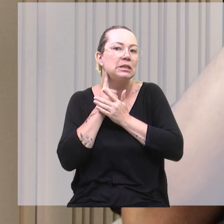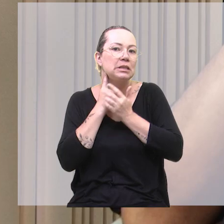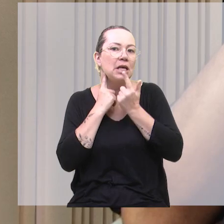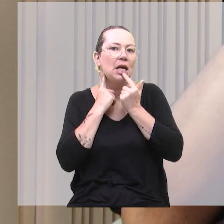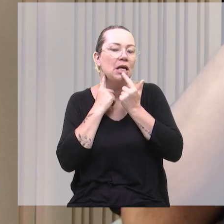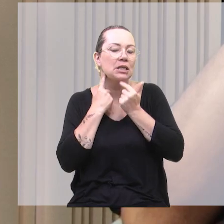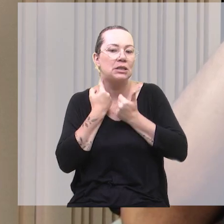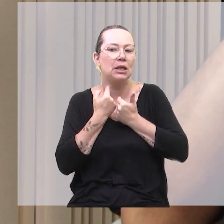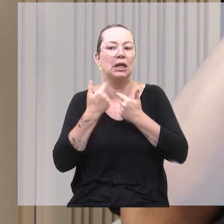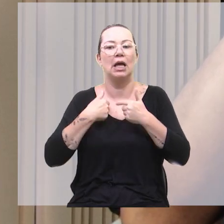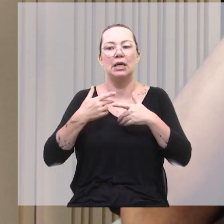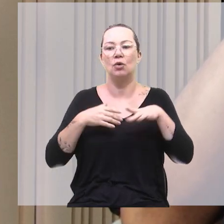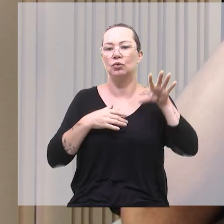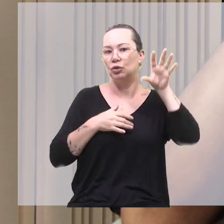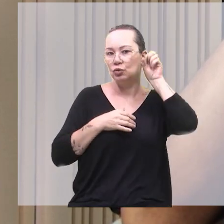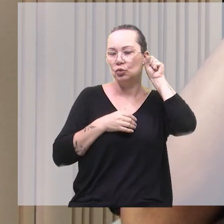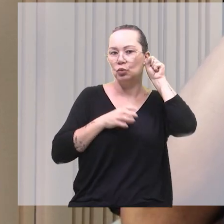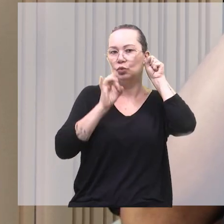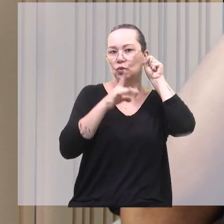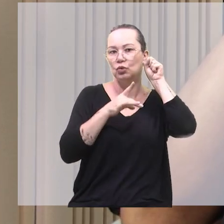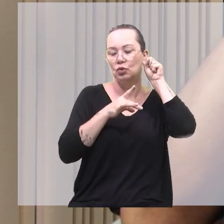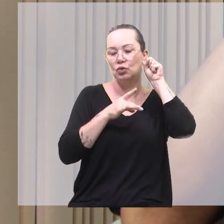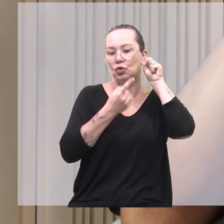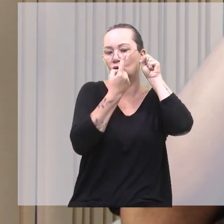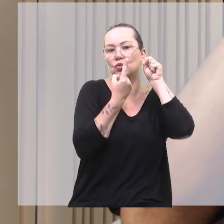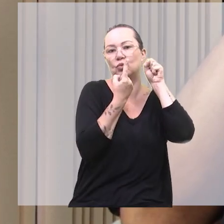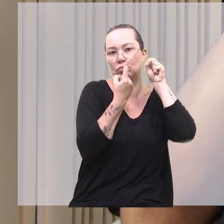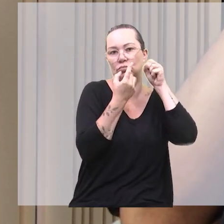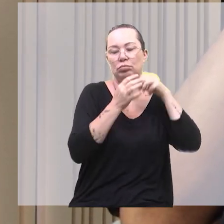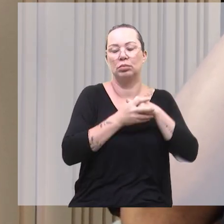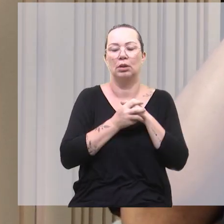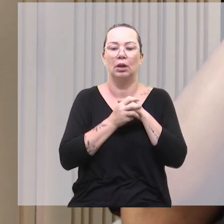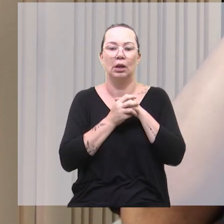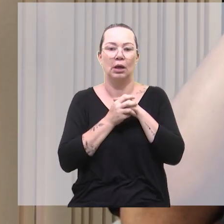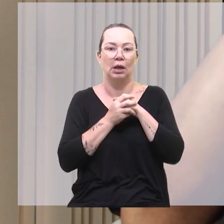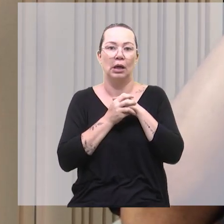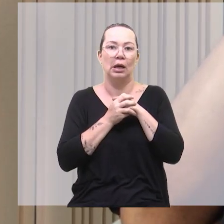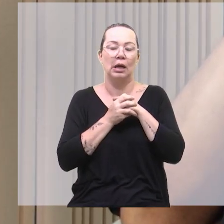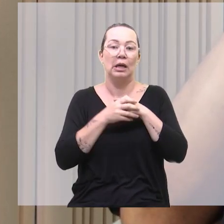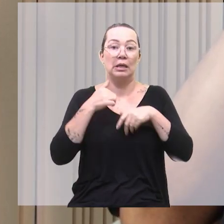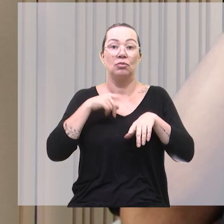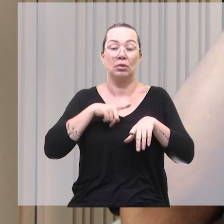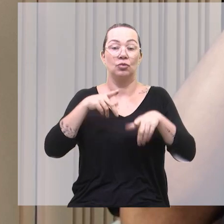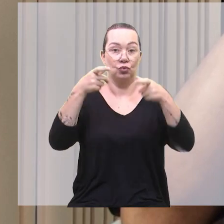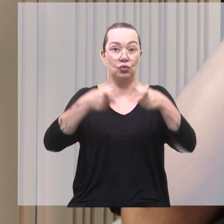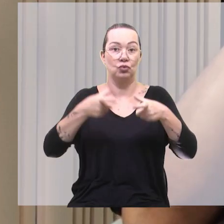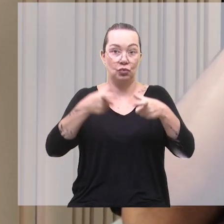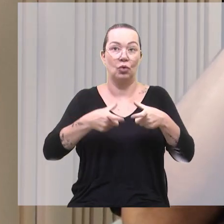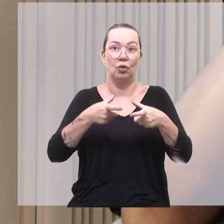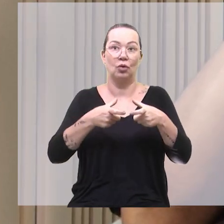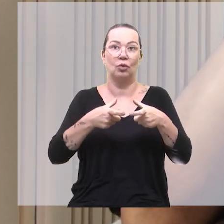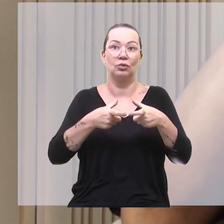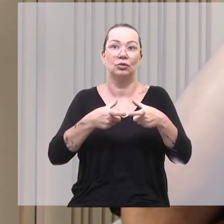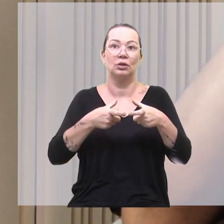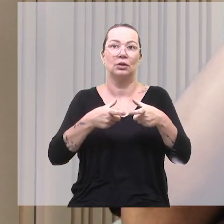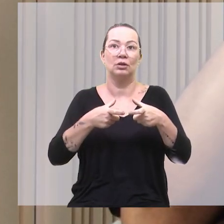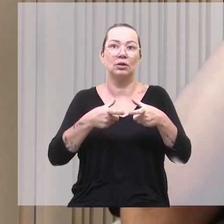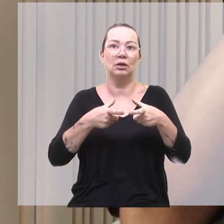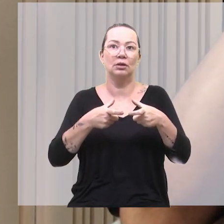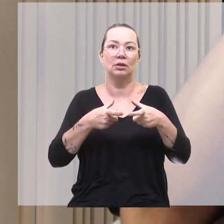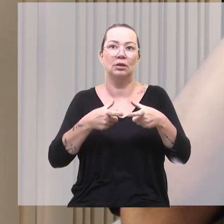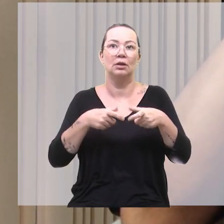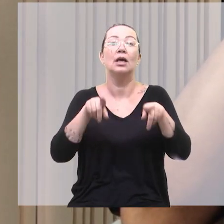surdo bilateral. Eu só escuto pelo esquerdo. E tenho uma grande sorte que poucas pessoas têm, que eu leio os